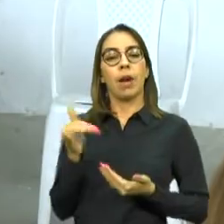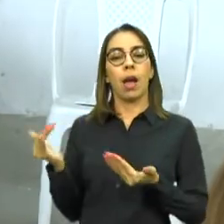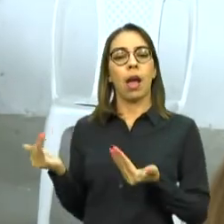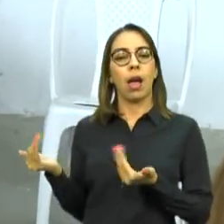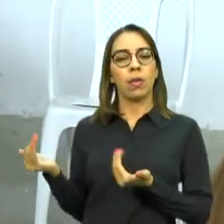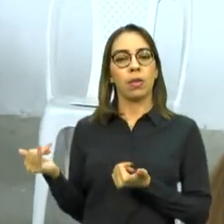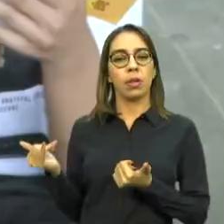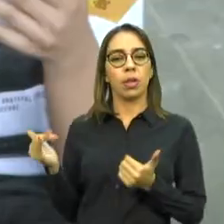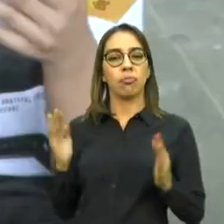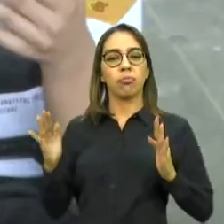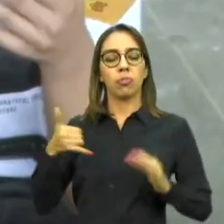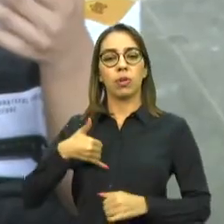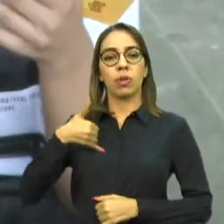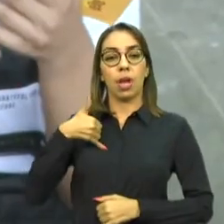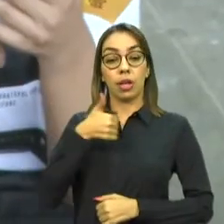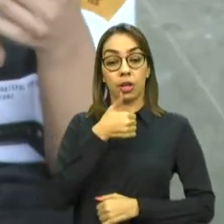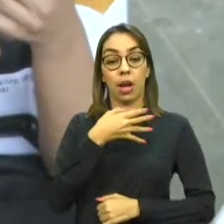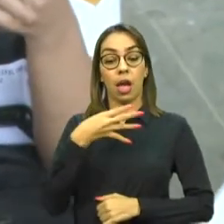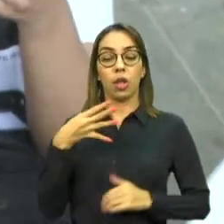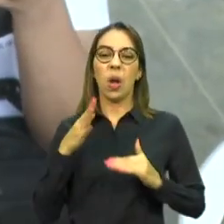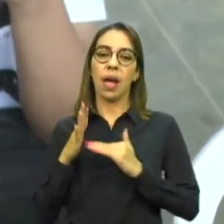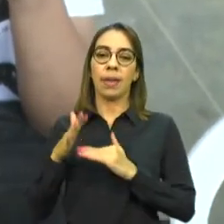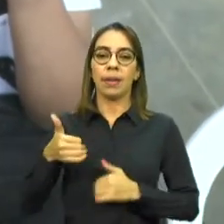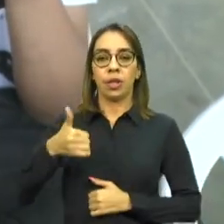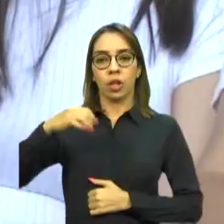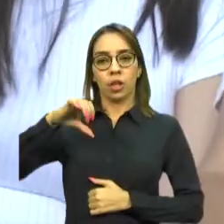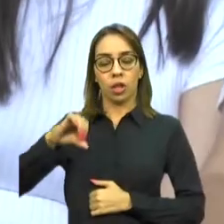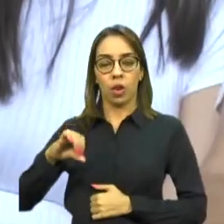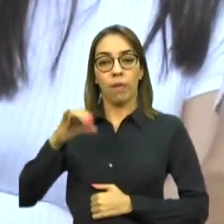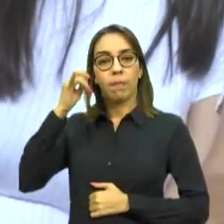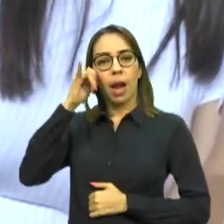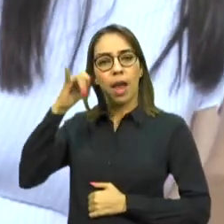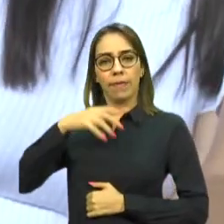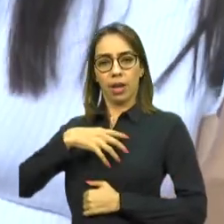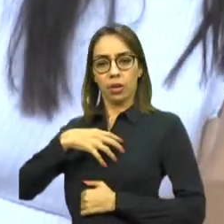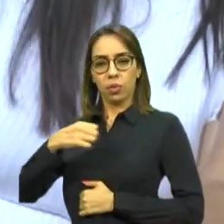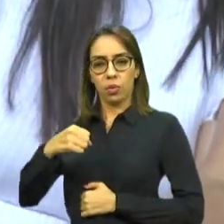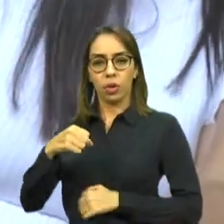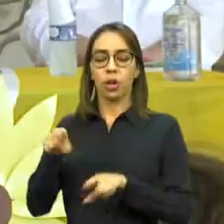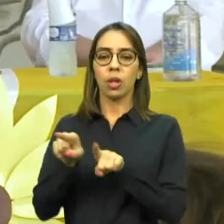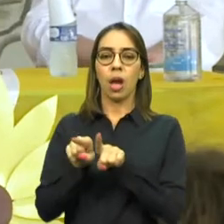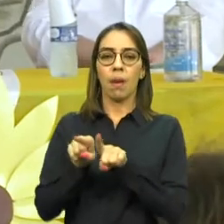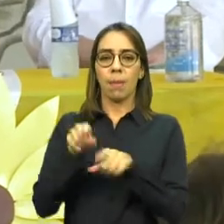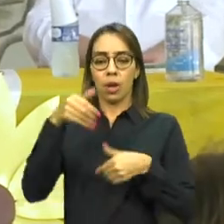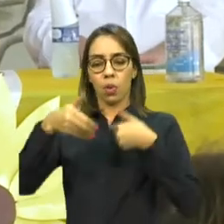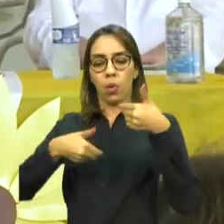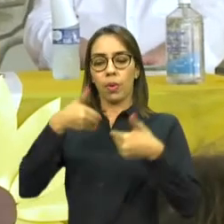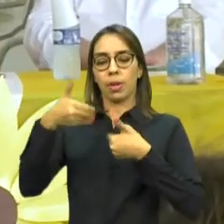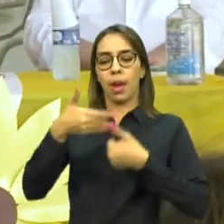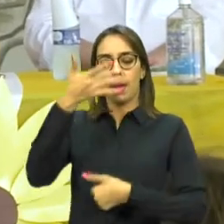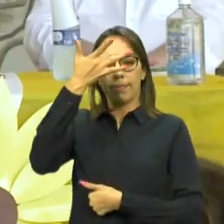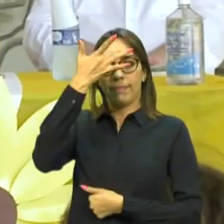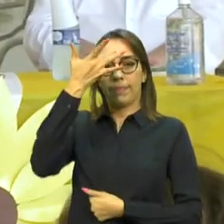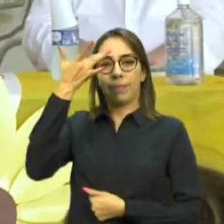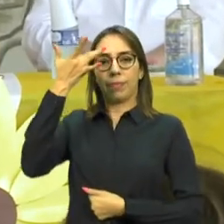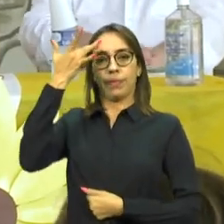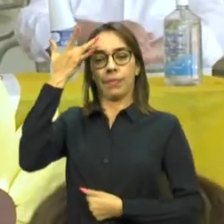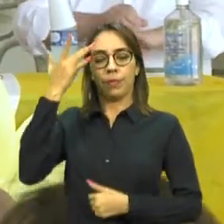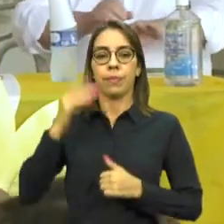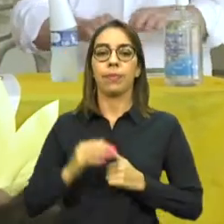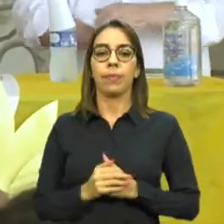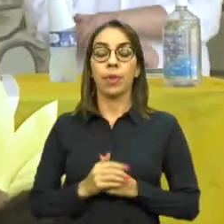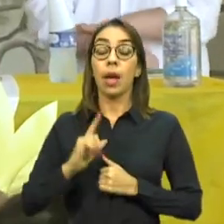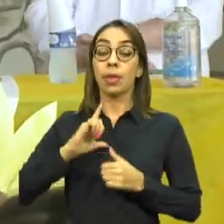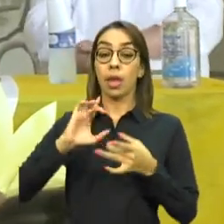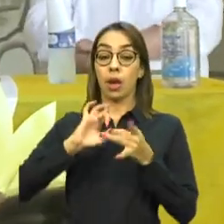e 19 anos sobre a prevenção ao suicídio e o cuidado com a saúde mental. Durante a oficina, são realizadas